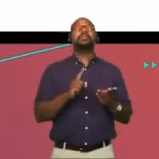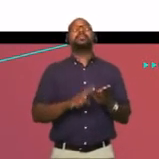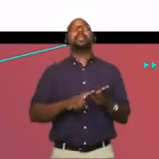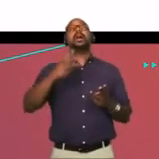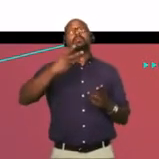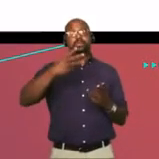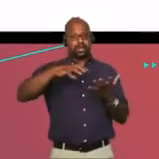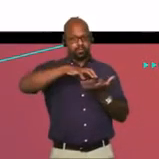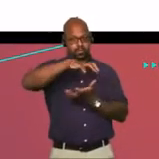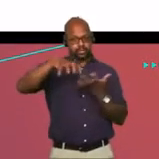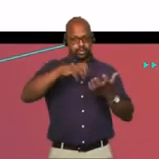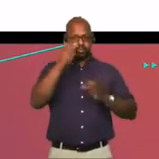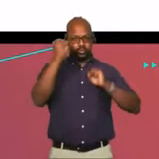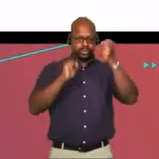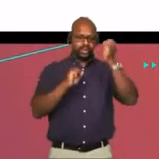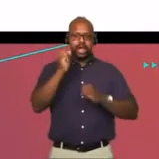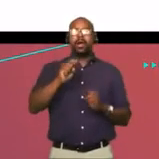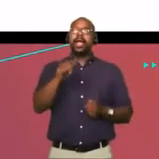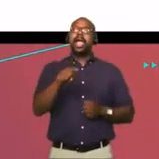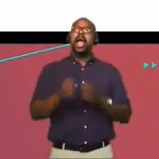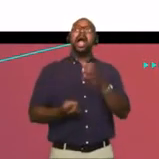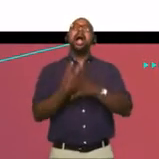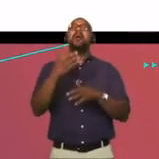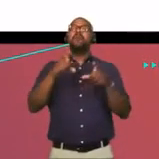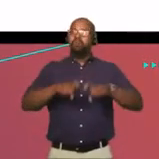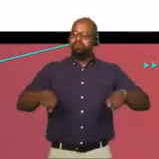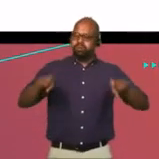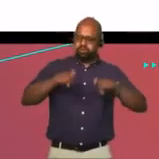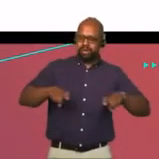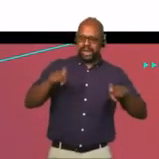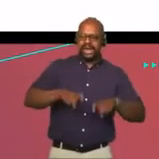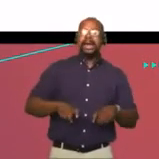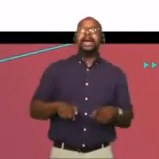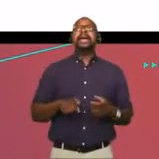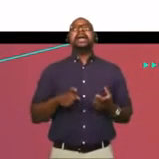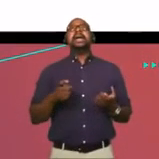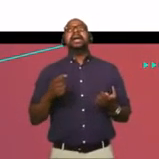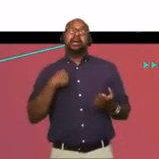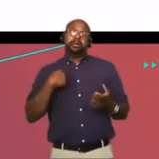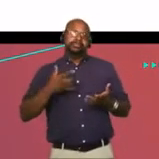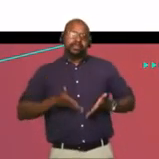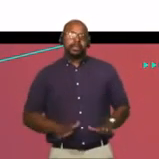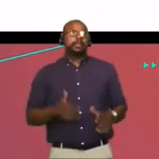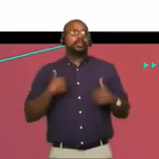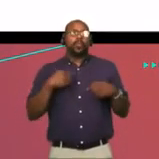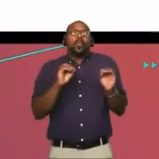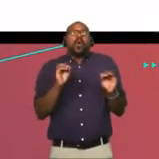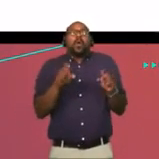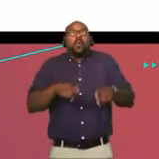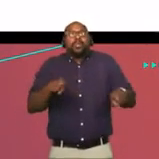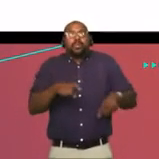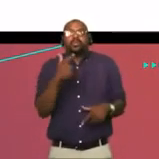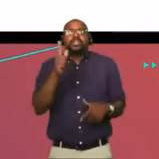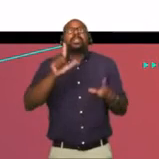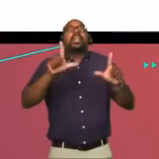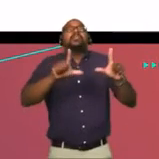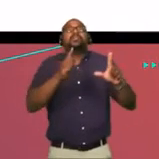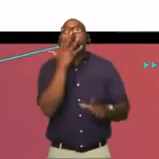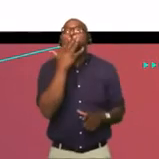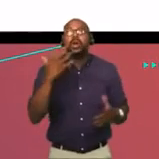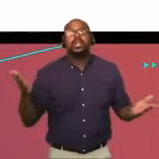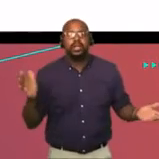temos a terceira revolução industrial com o advento do computador mano quando eu nasci no existe o computador na televisão